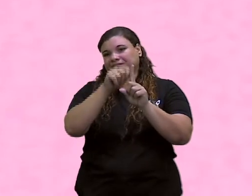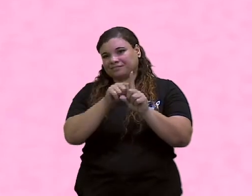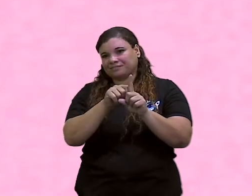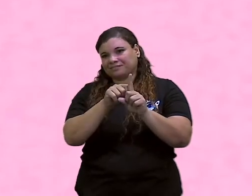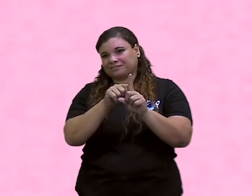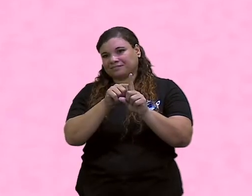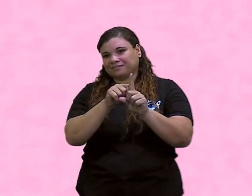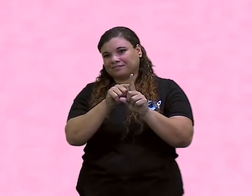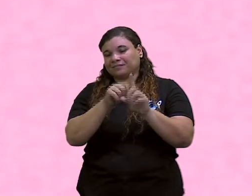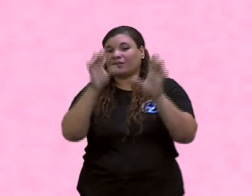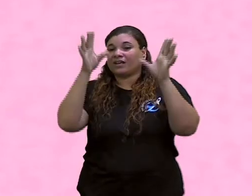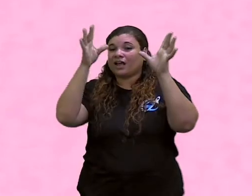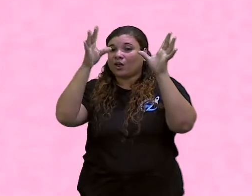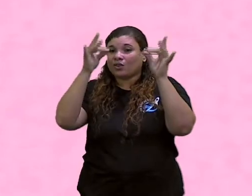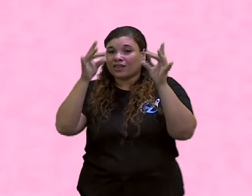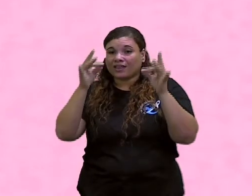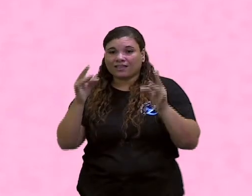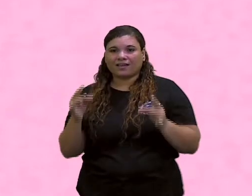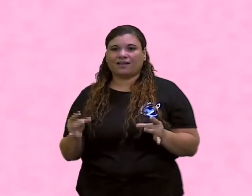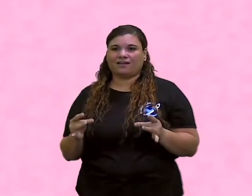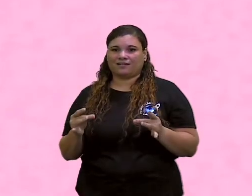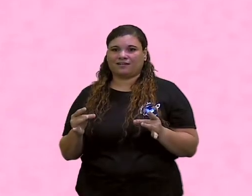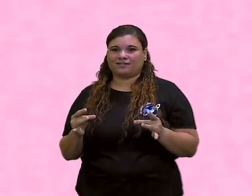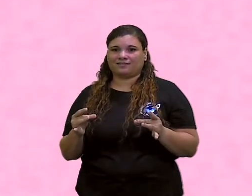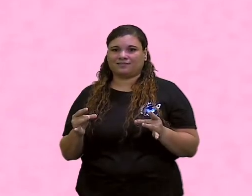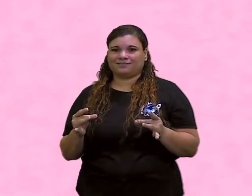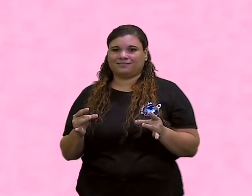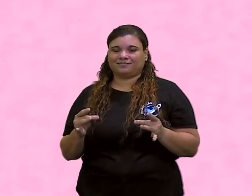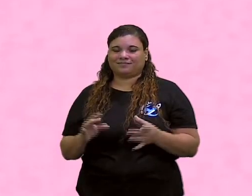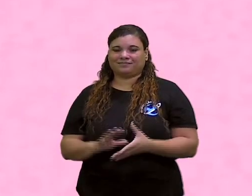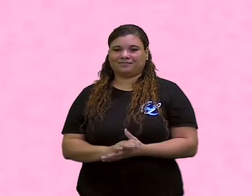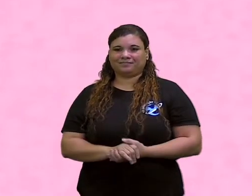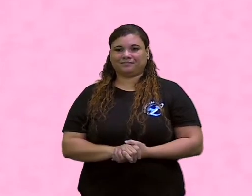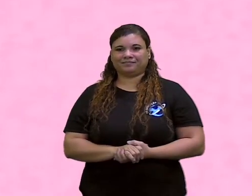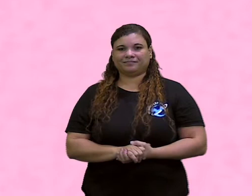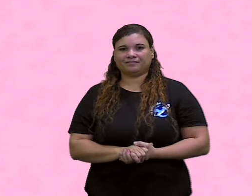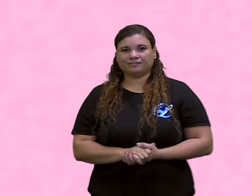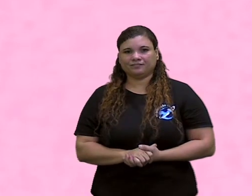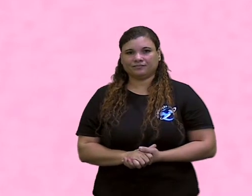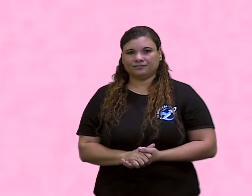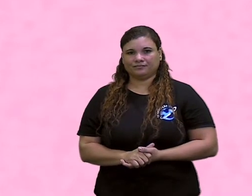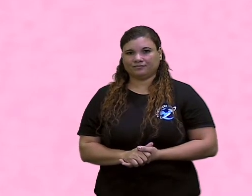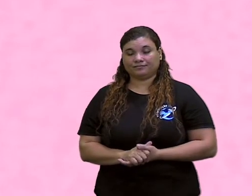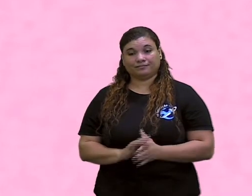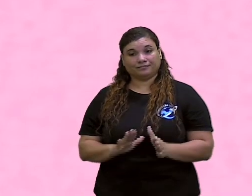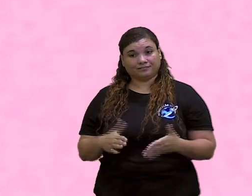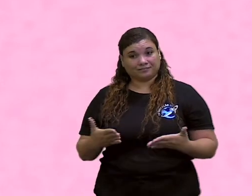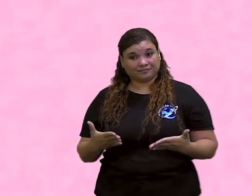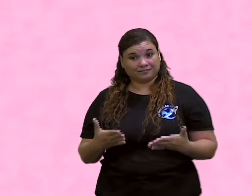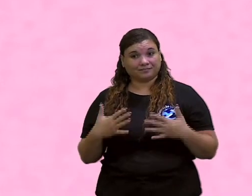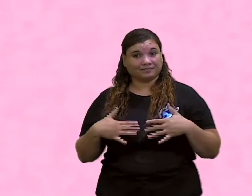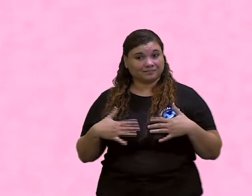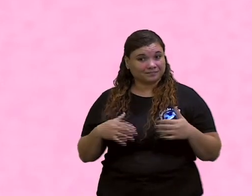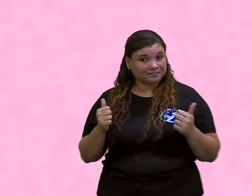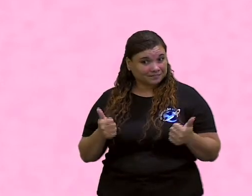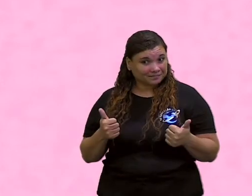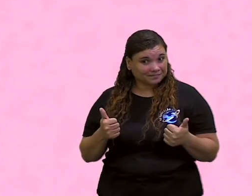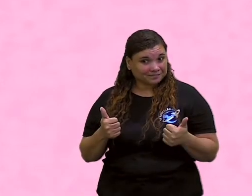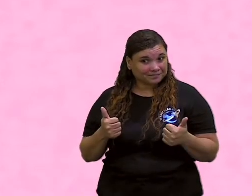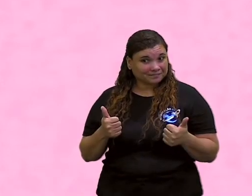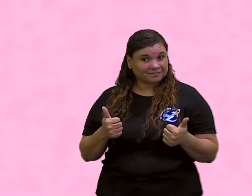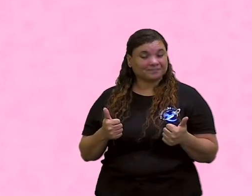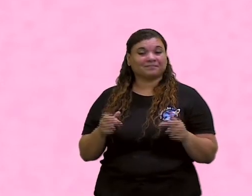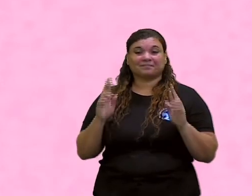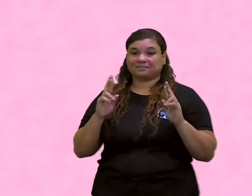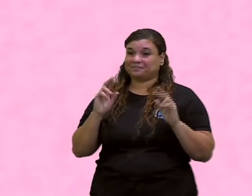o tempo. Isso aí, então adjunto adverbial de tempo. Bem, até aqui tá tranquilo, né, estudante? Eu